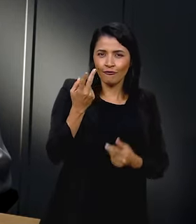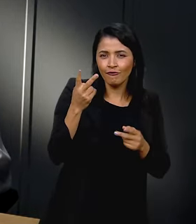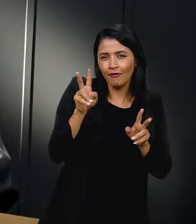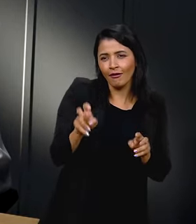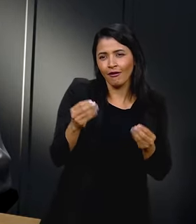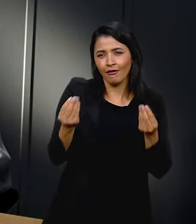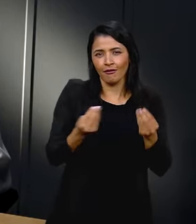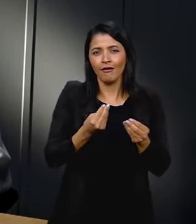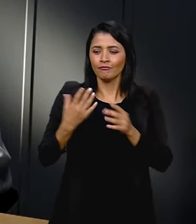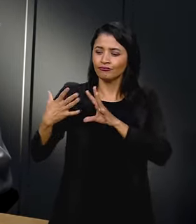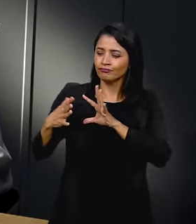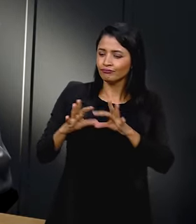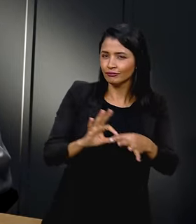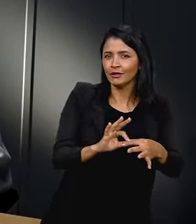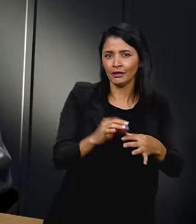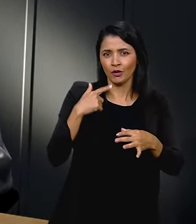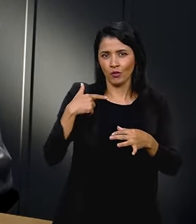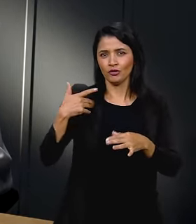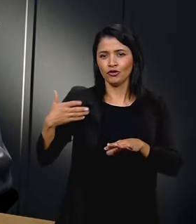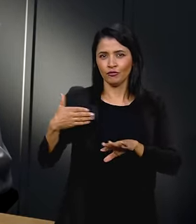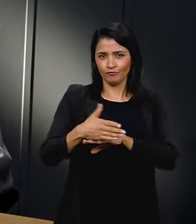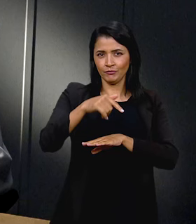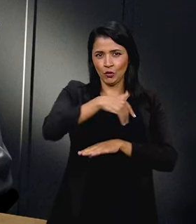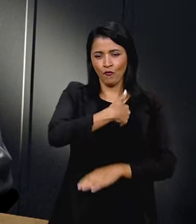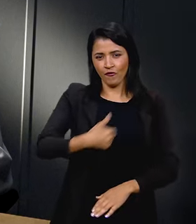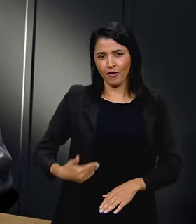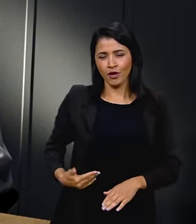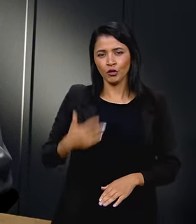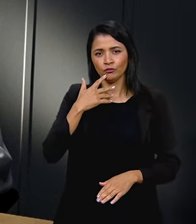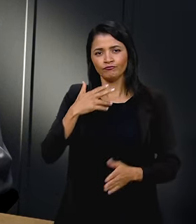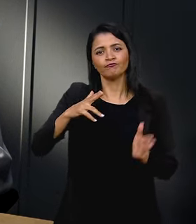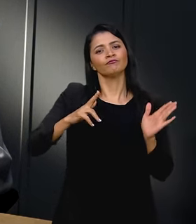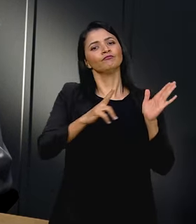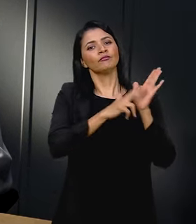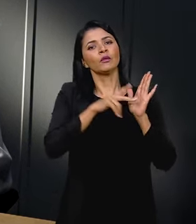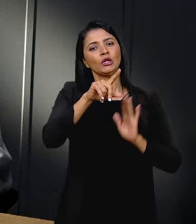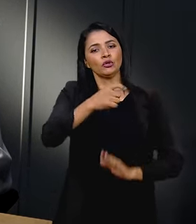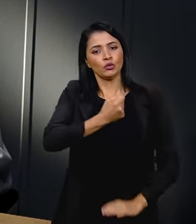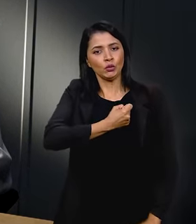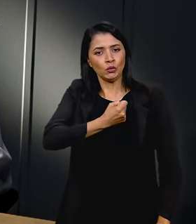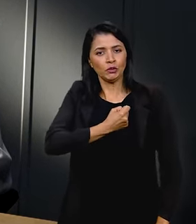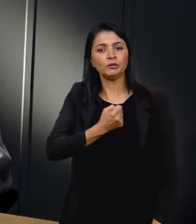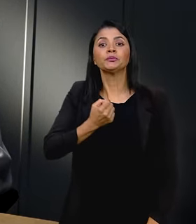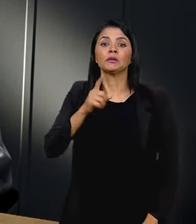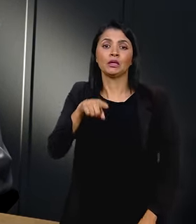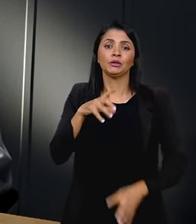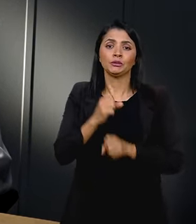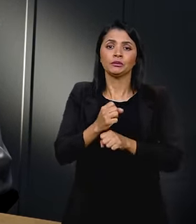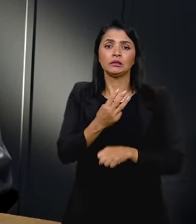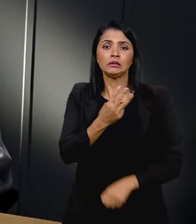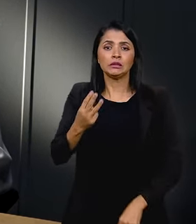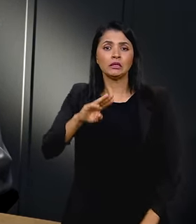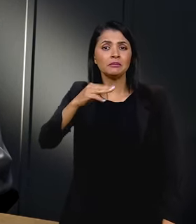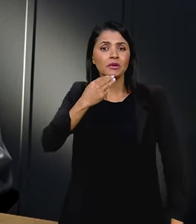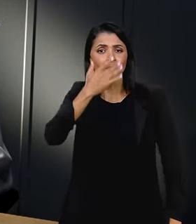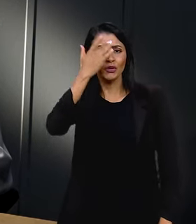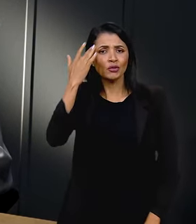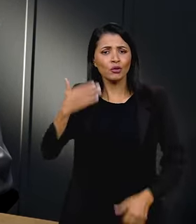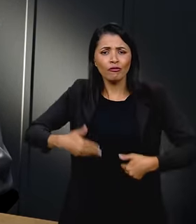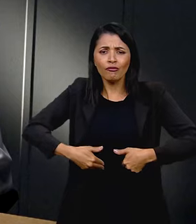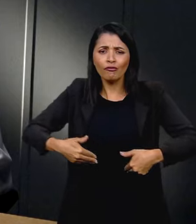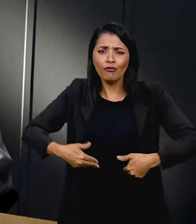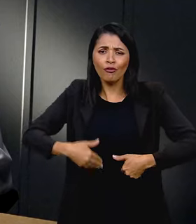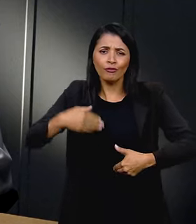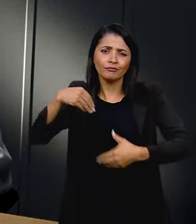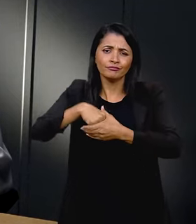gente assume esse governo a gente tinha o número que havi havia 33 milhões de pessoas passando fome no país